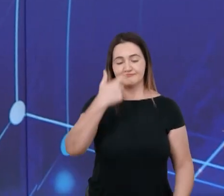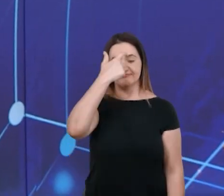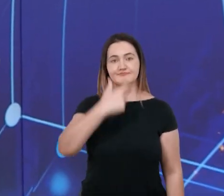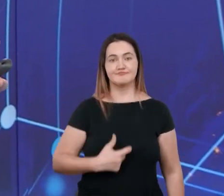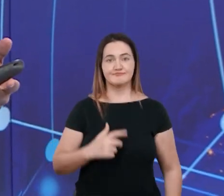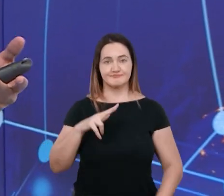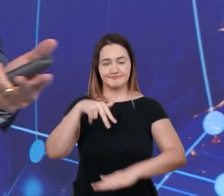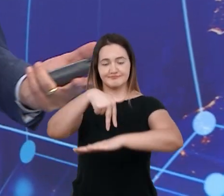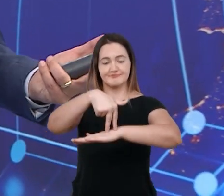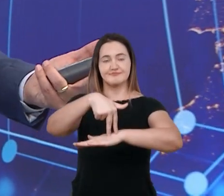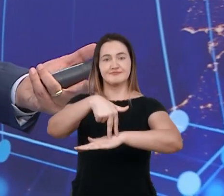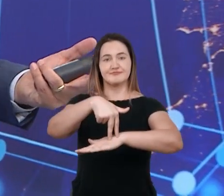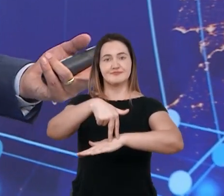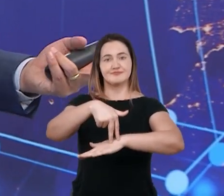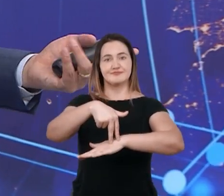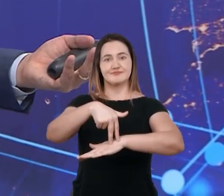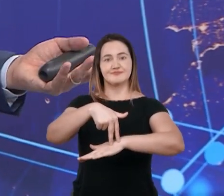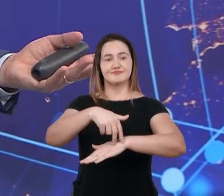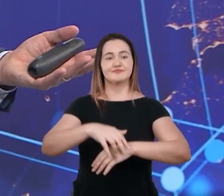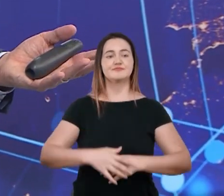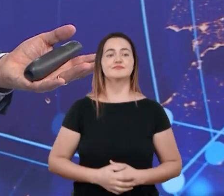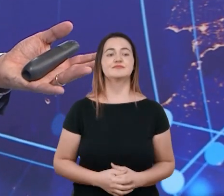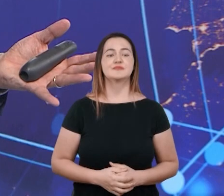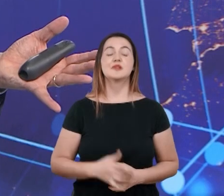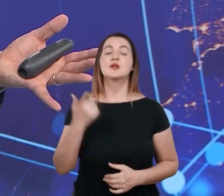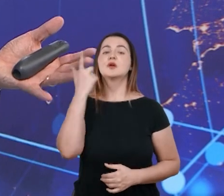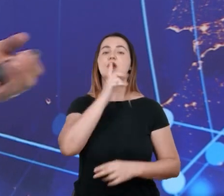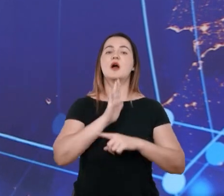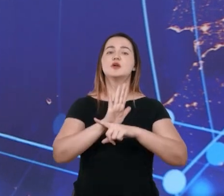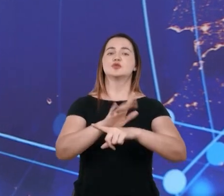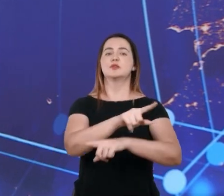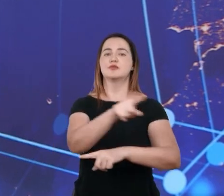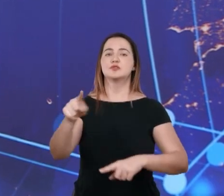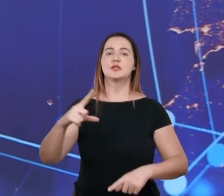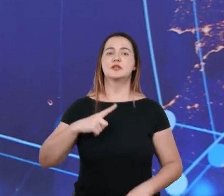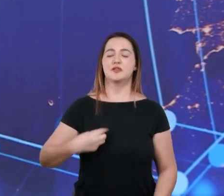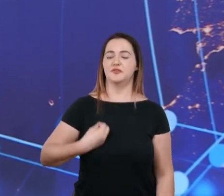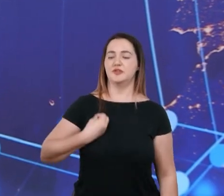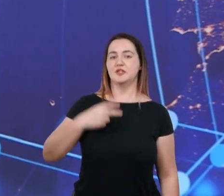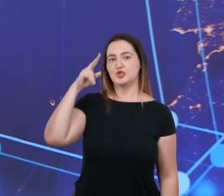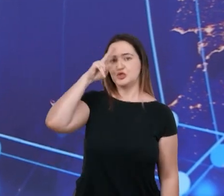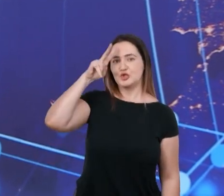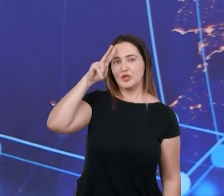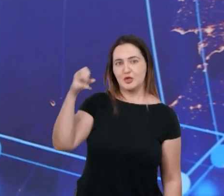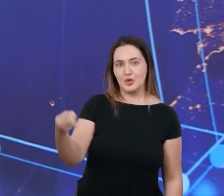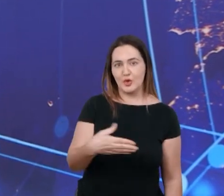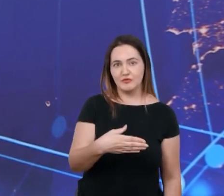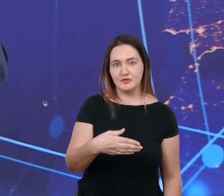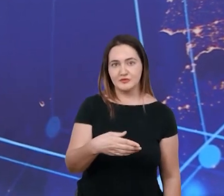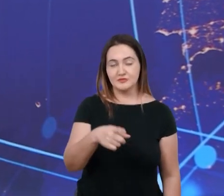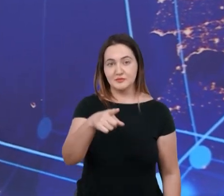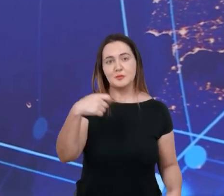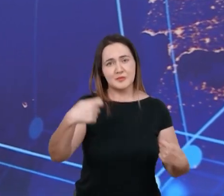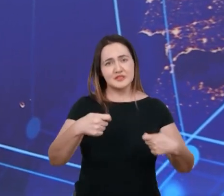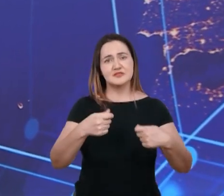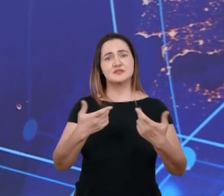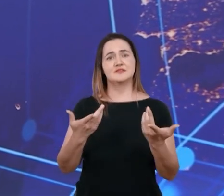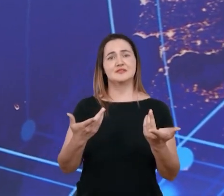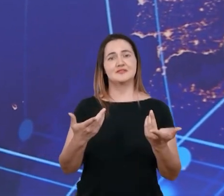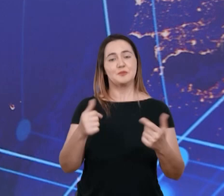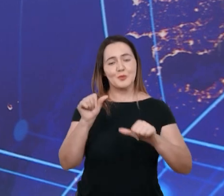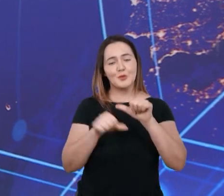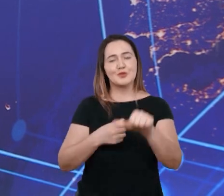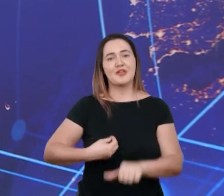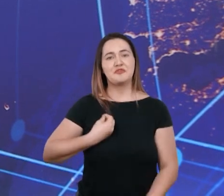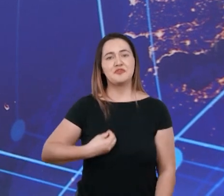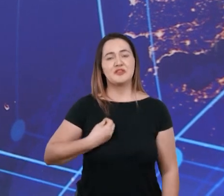Por isso é que eu estou aqui no programa Arena do Futuro para te ajudar a ter uma nova história.